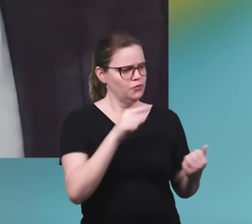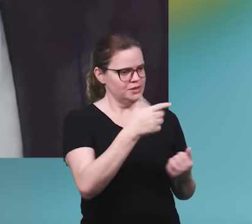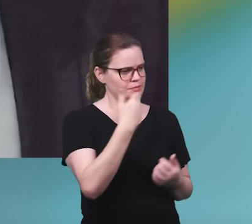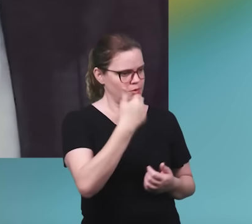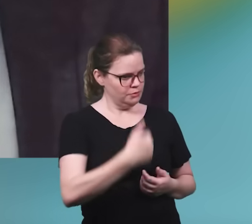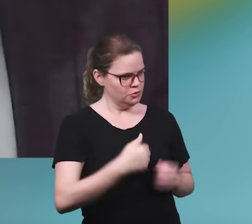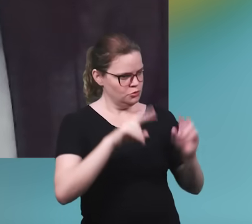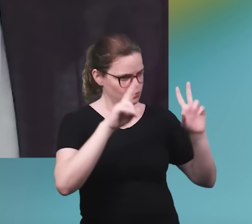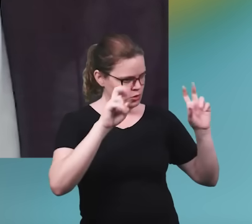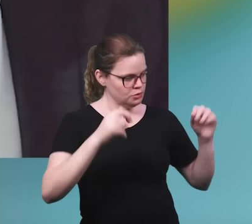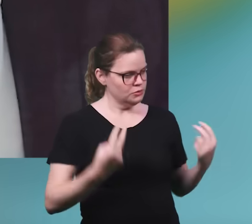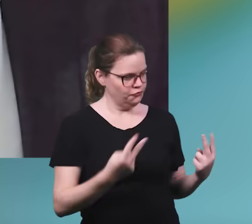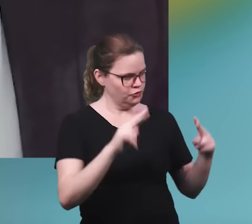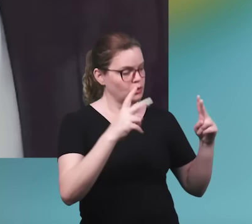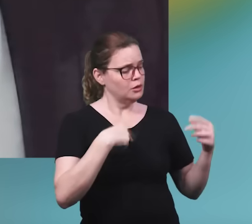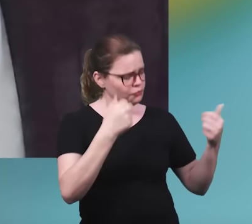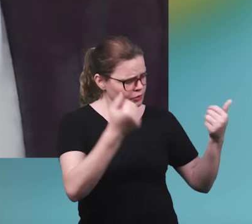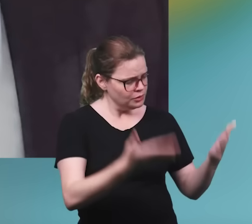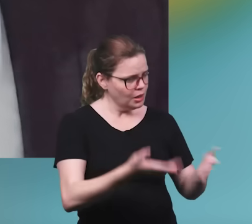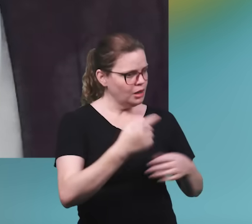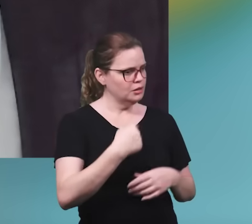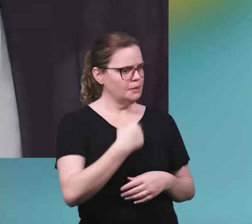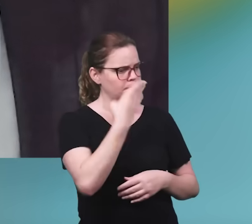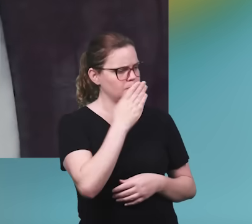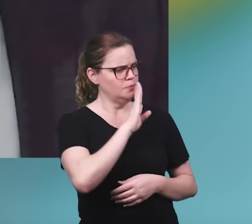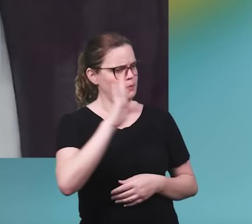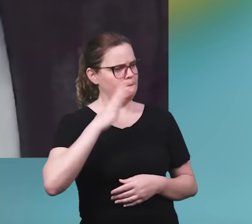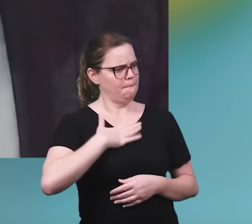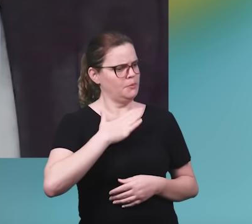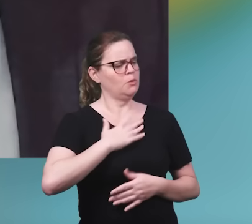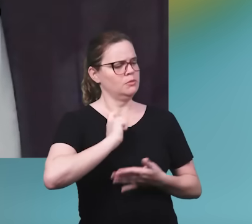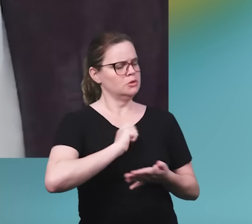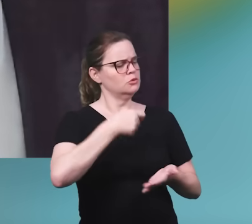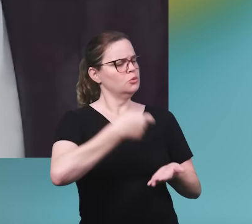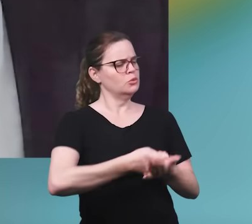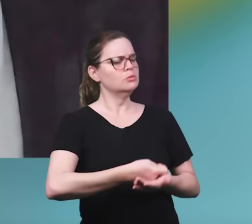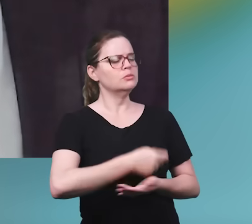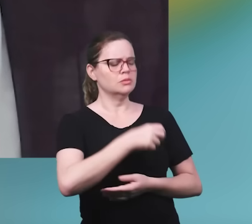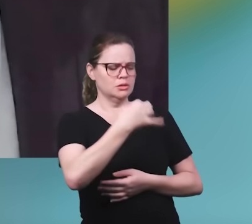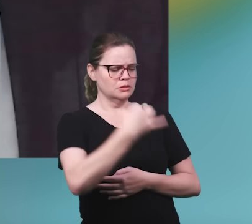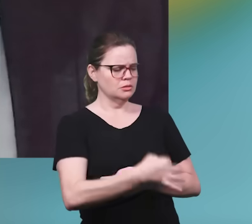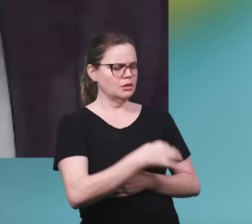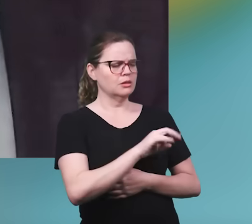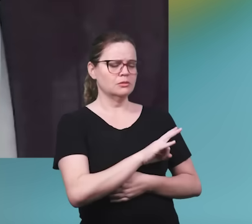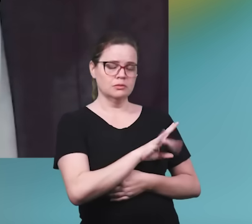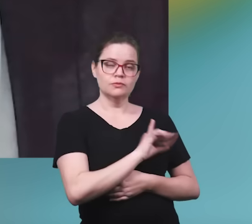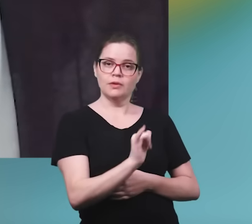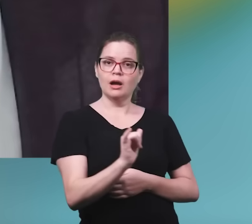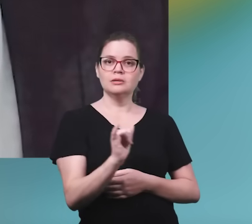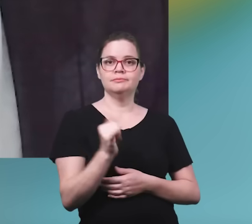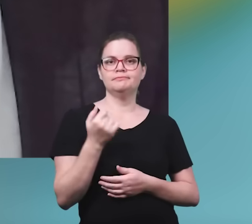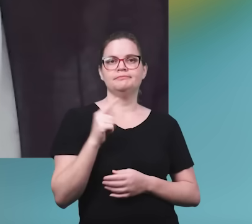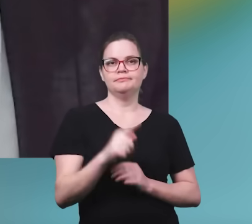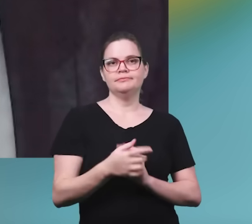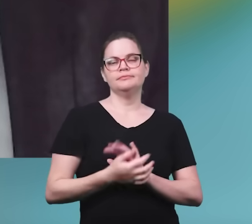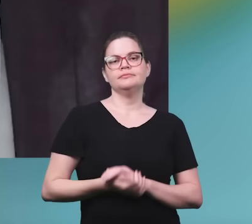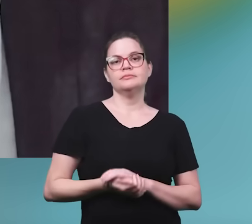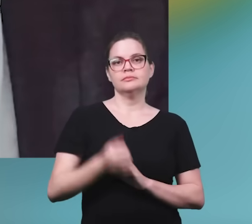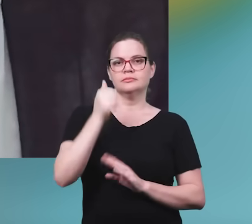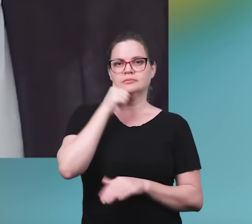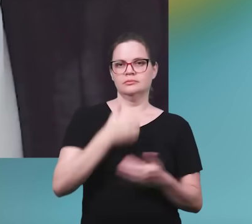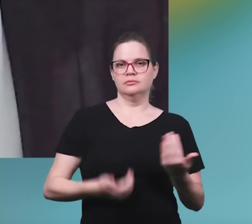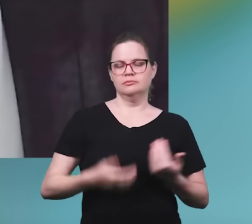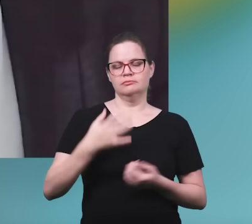daria a vitória que ela precisava, que o Senhor haveria de cumprir com todas as suas palavras ditas a